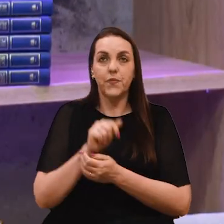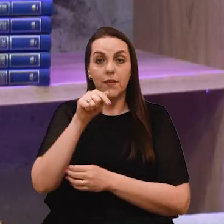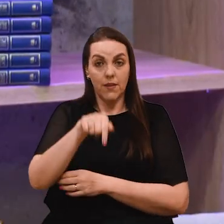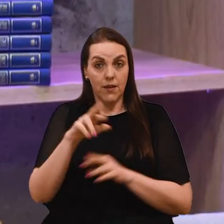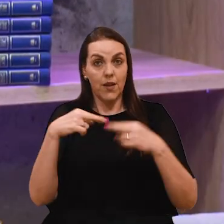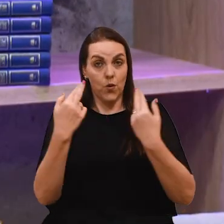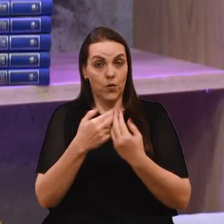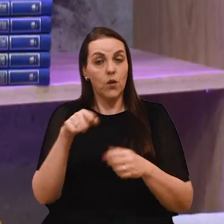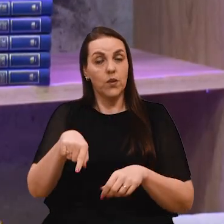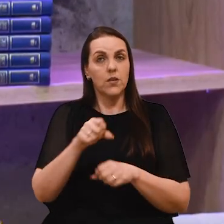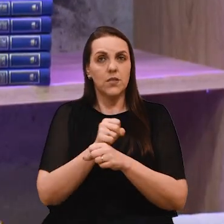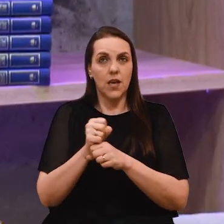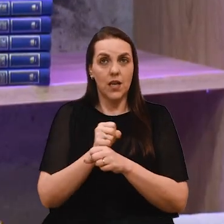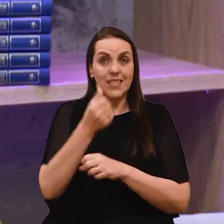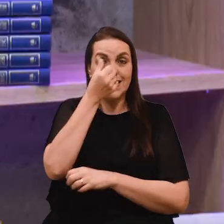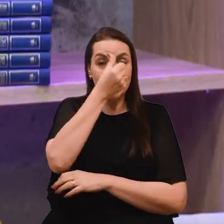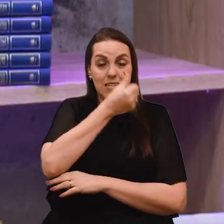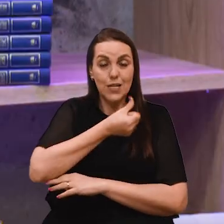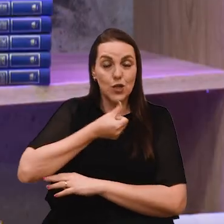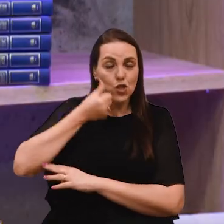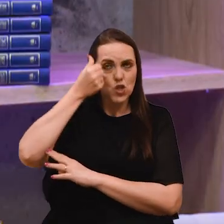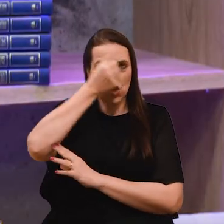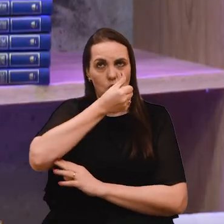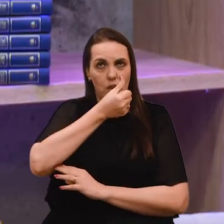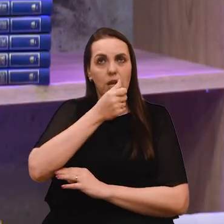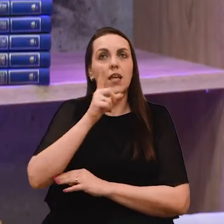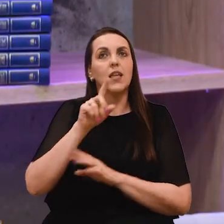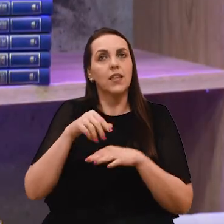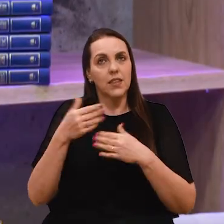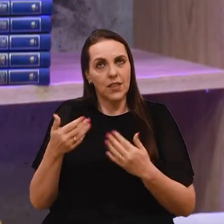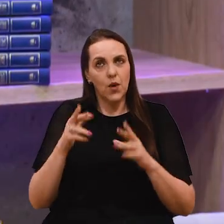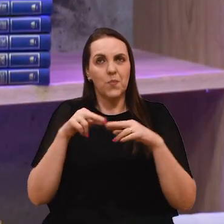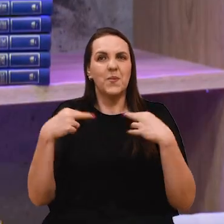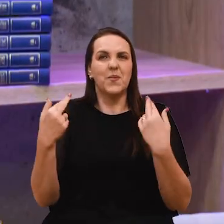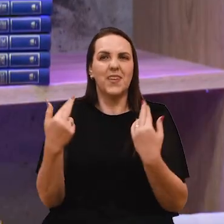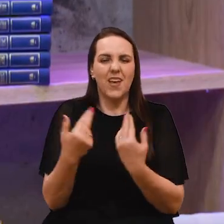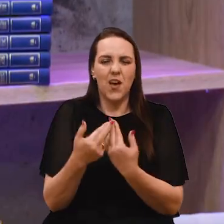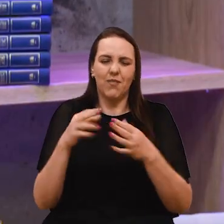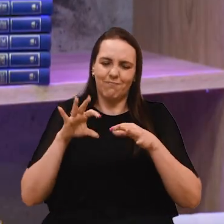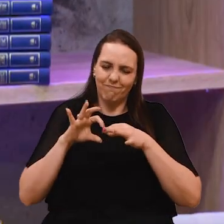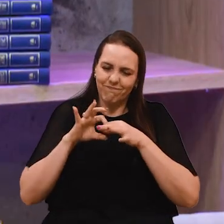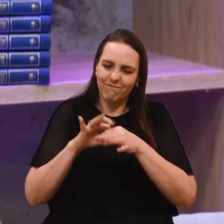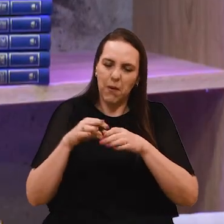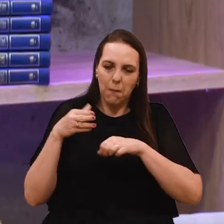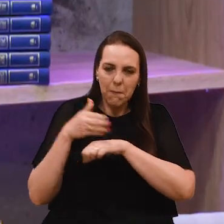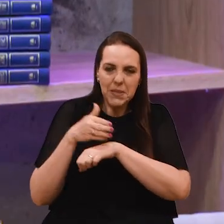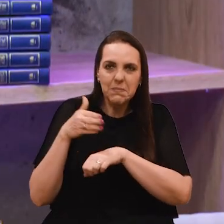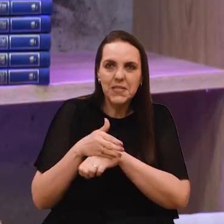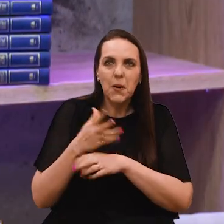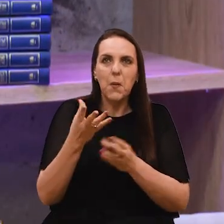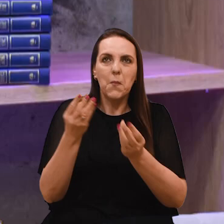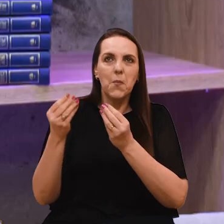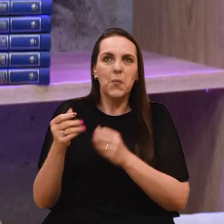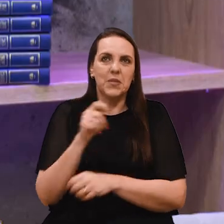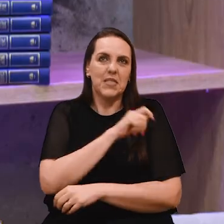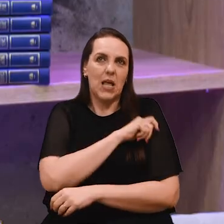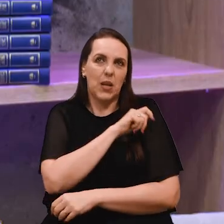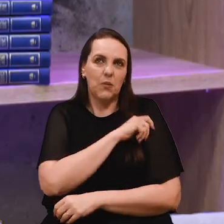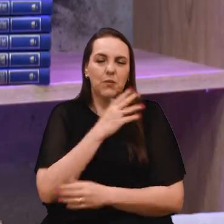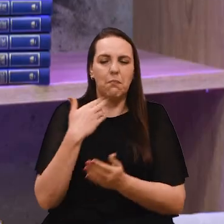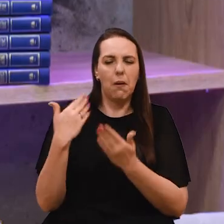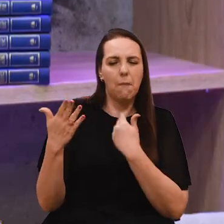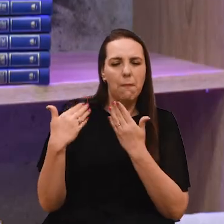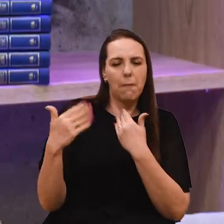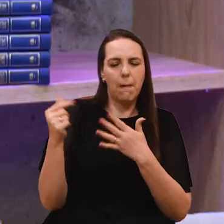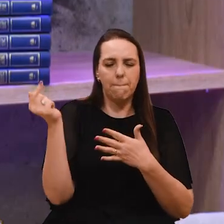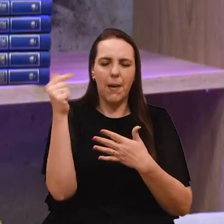ano durou mais de 6 horas. Então foi uma sessão que teve muito engajamento, muitos estudantes debatendo o projeto um por